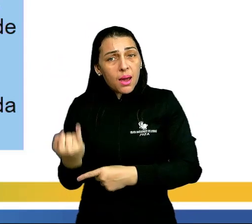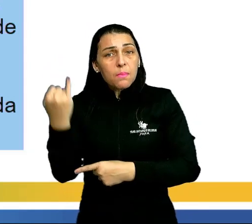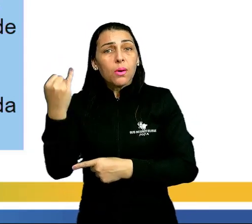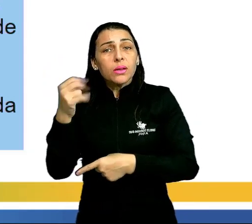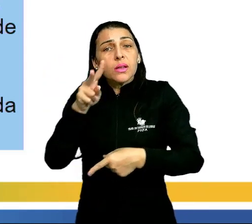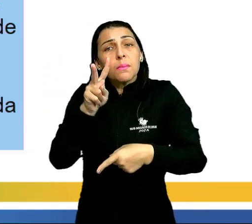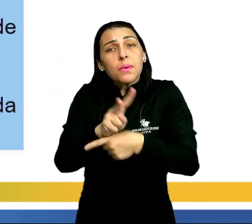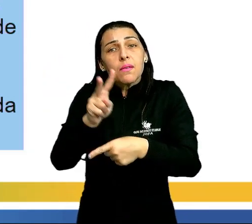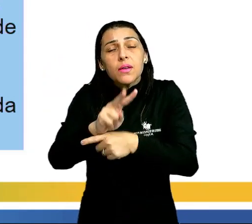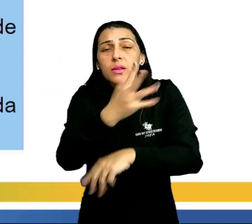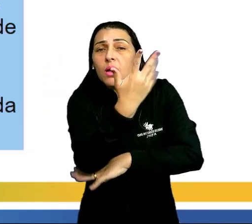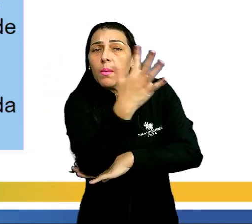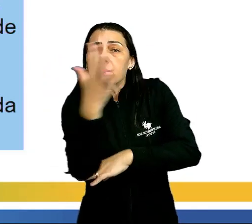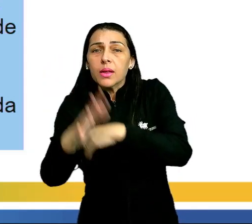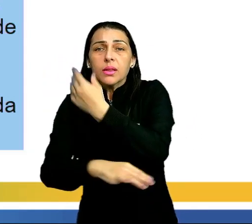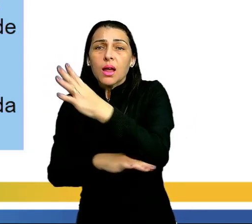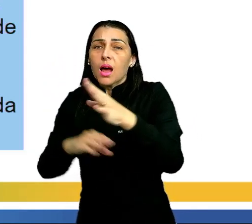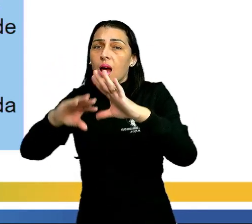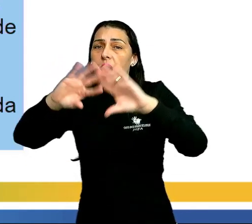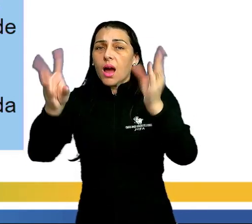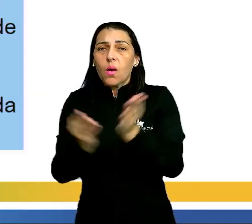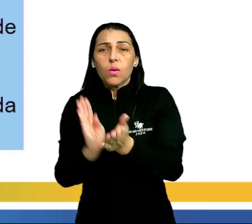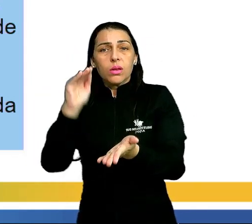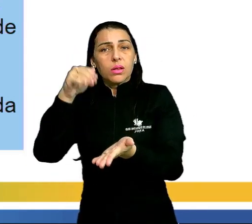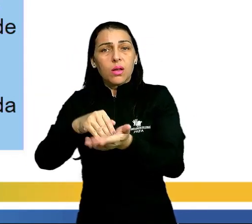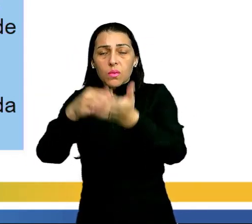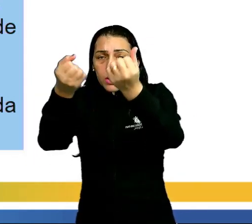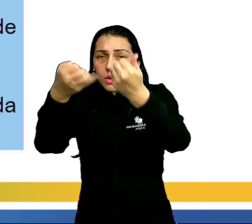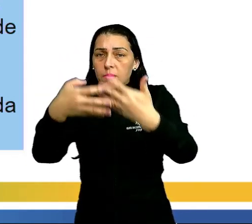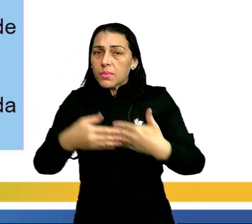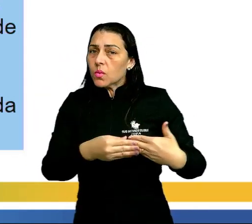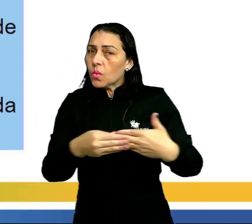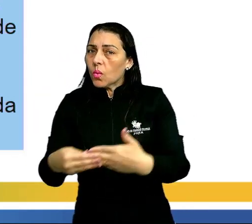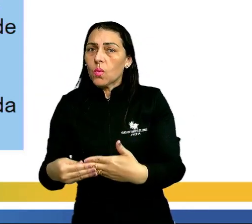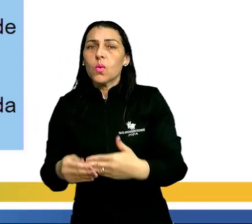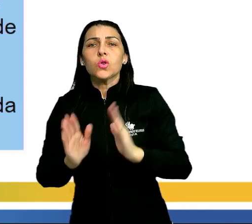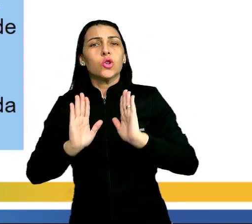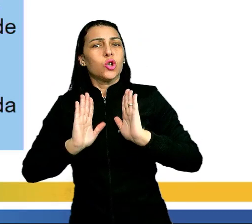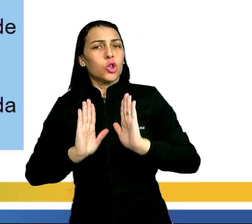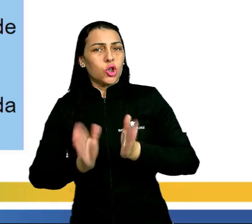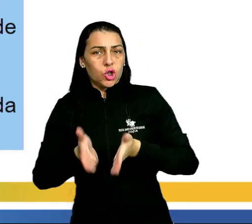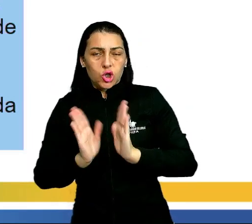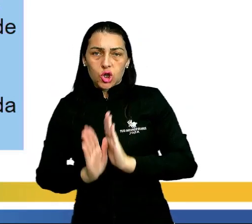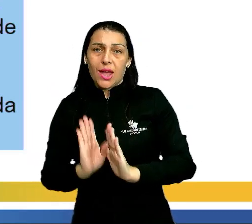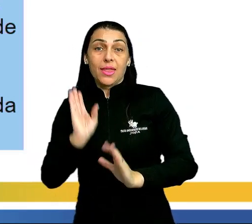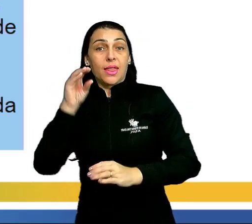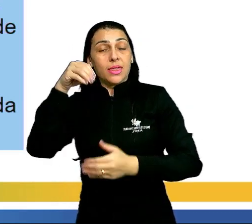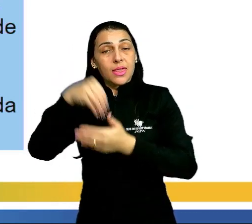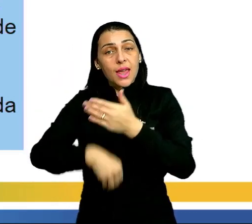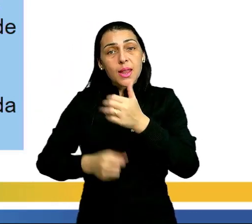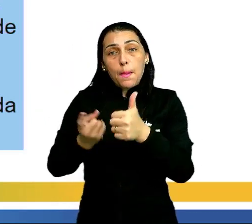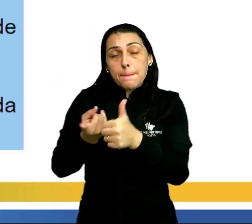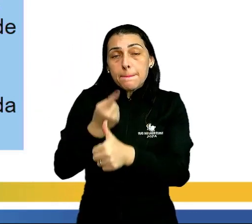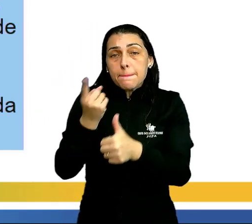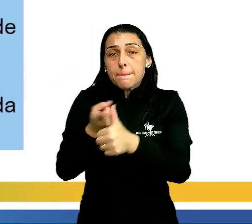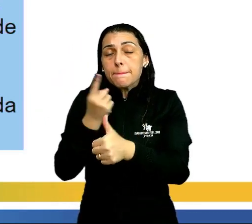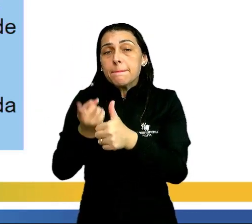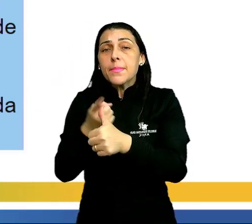ambiental. Ou seja, a conclusão que ela trouxe já está implícita na primeira